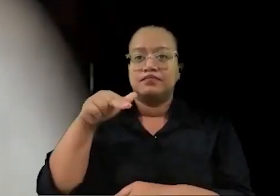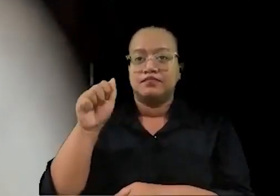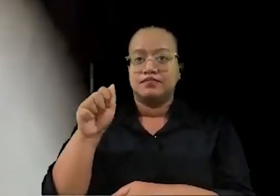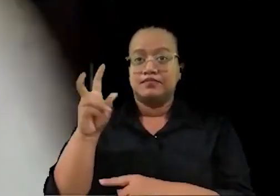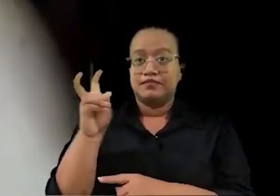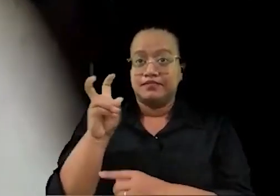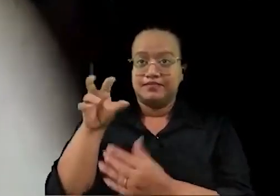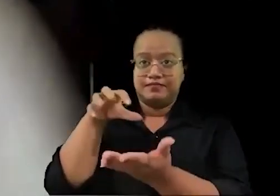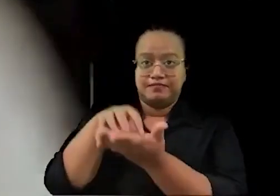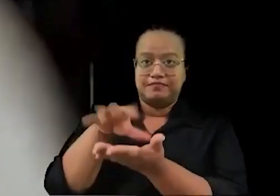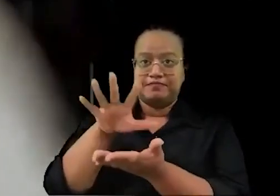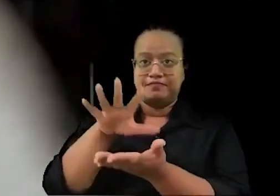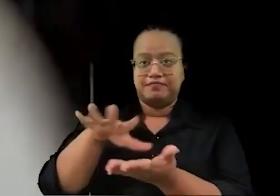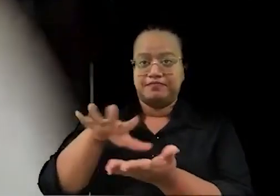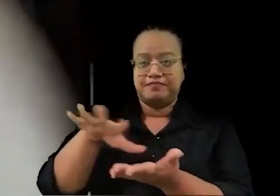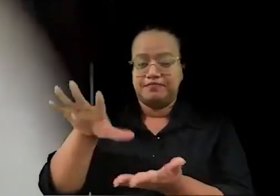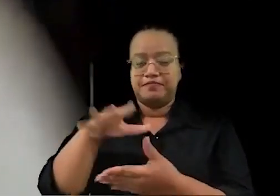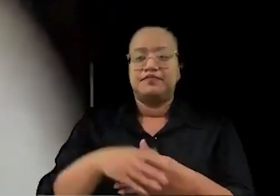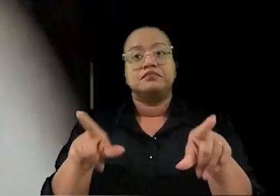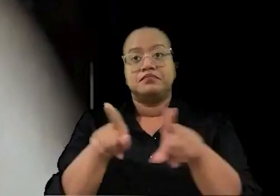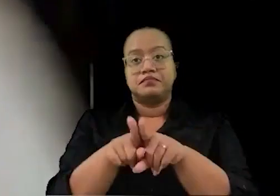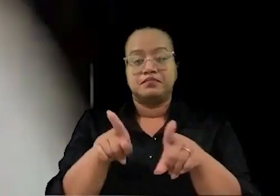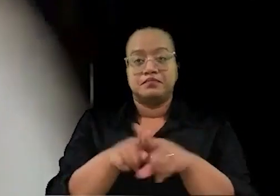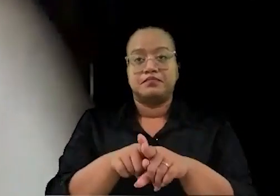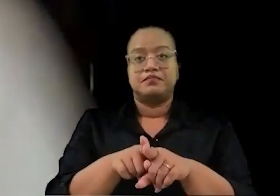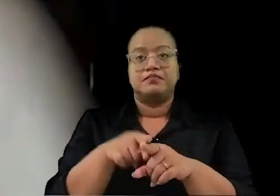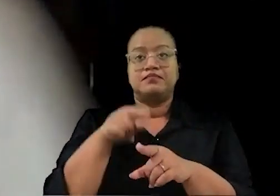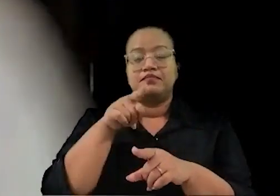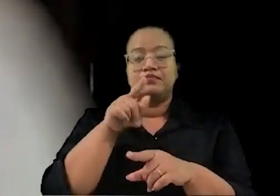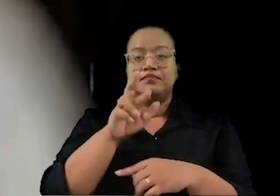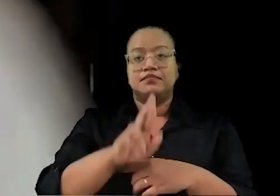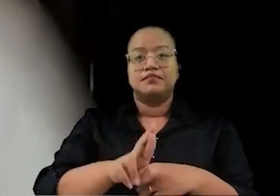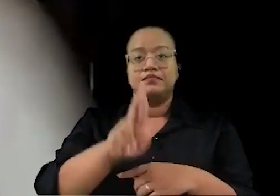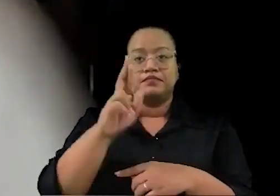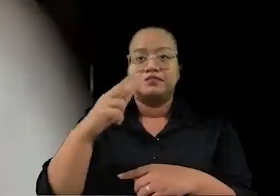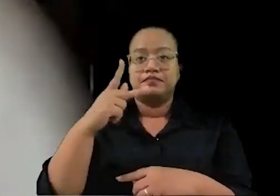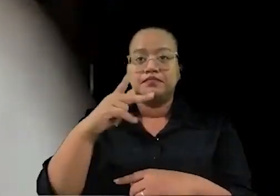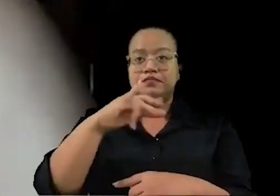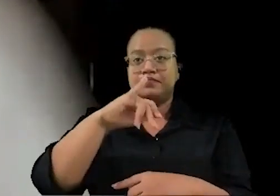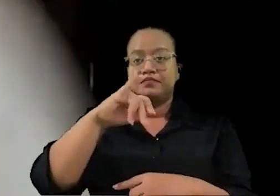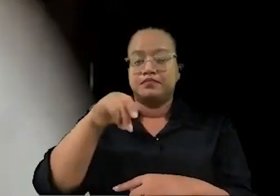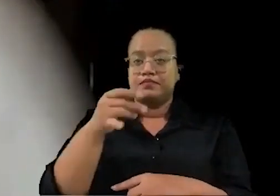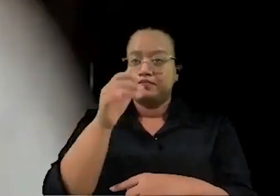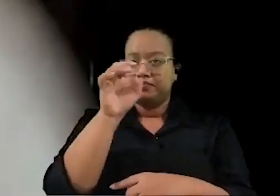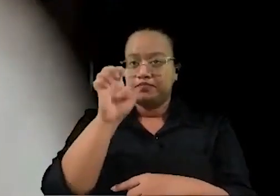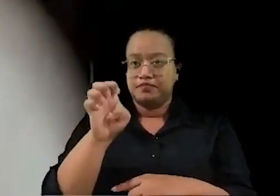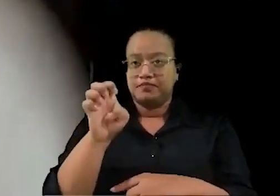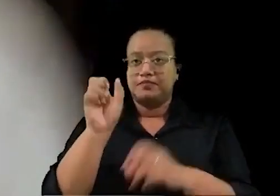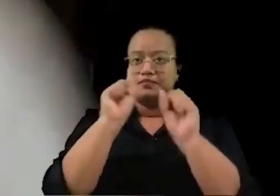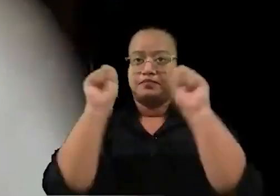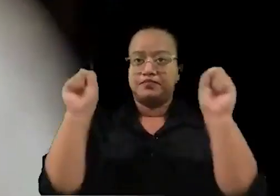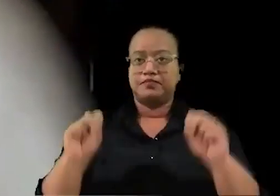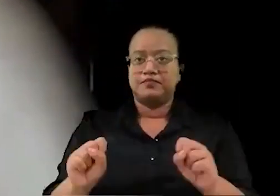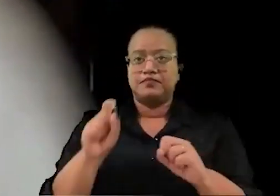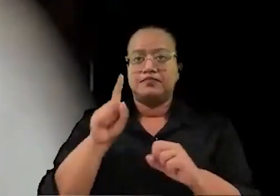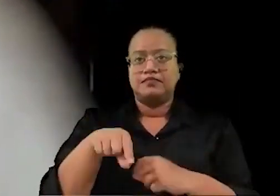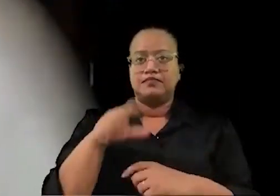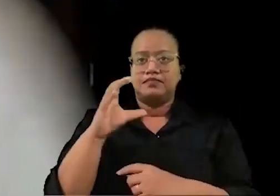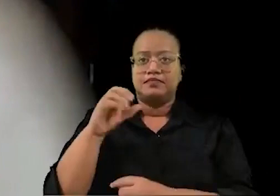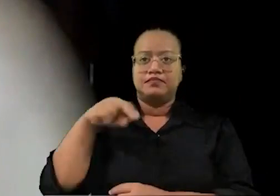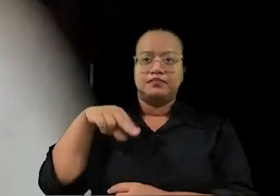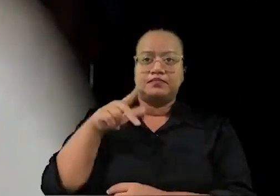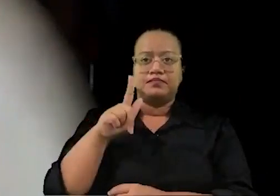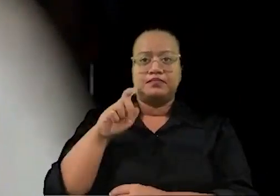temos também o responsável pelo PJE, seria o congênere, né, do Caio, dos